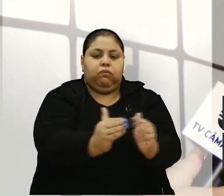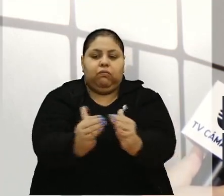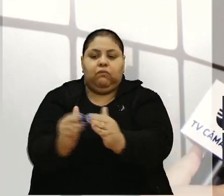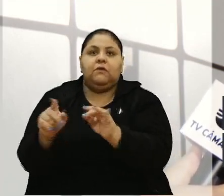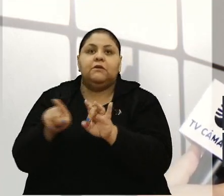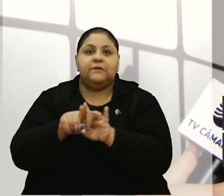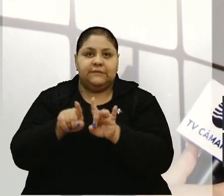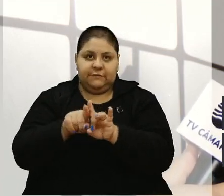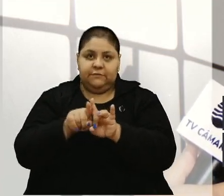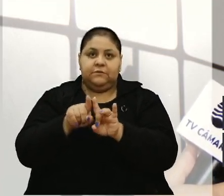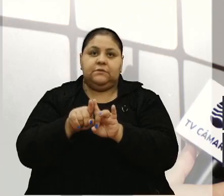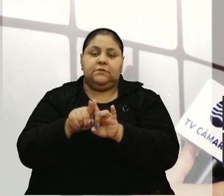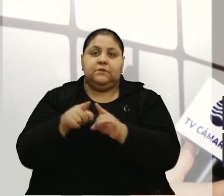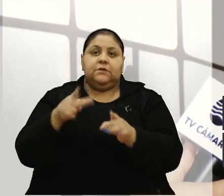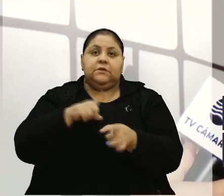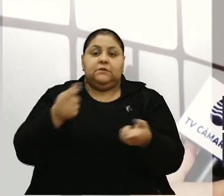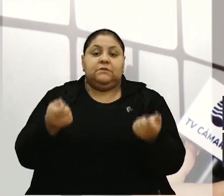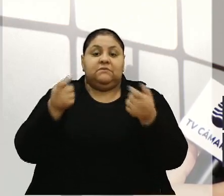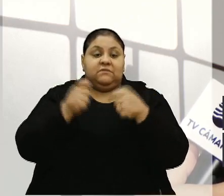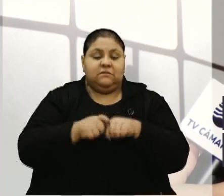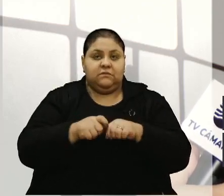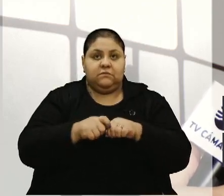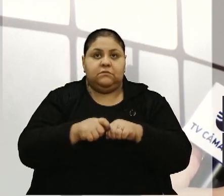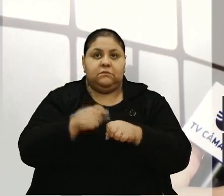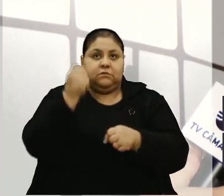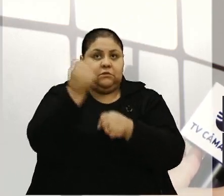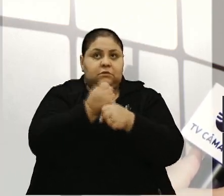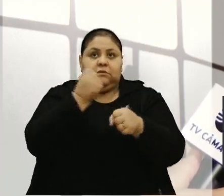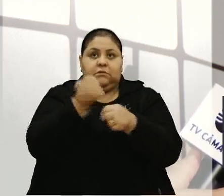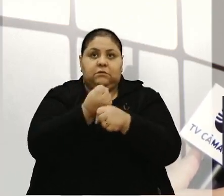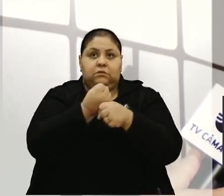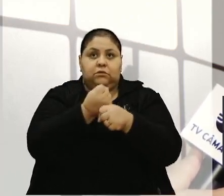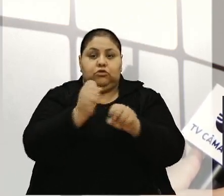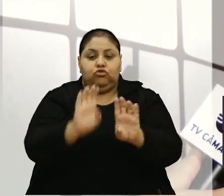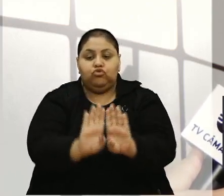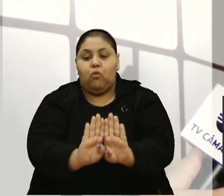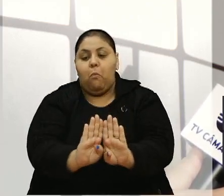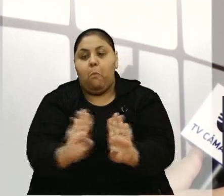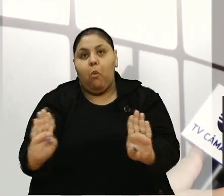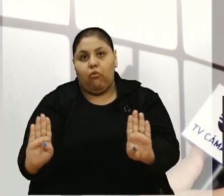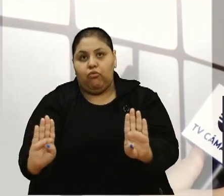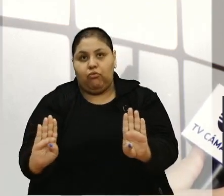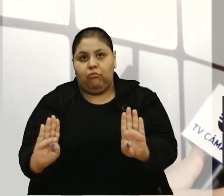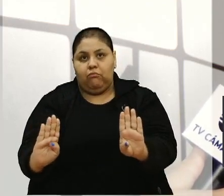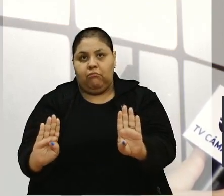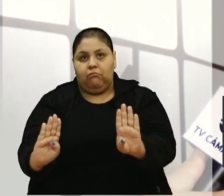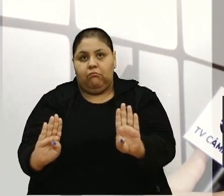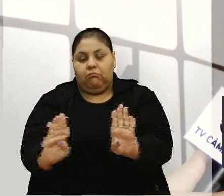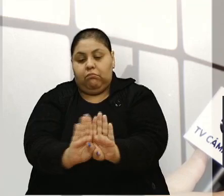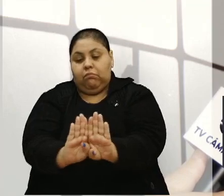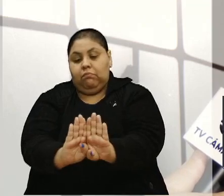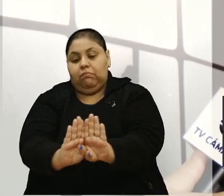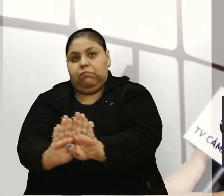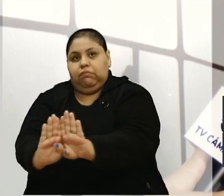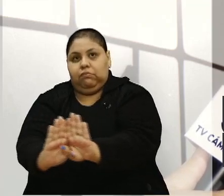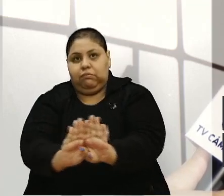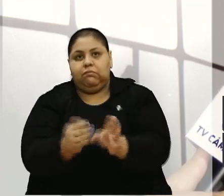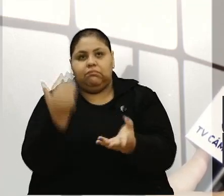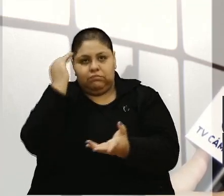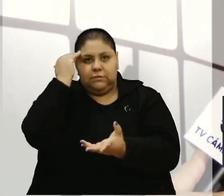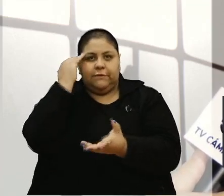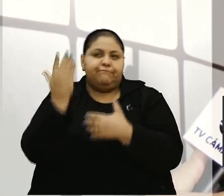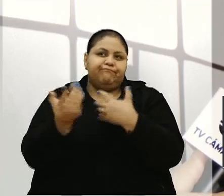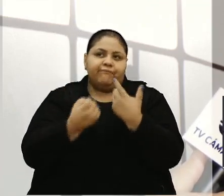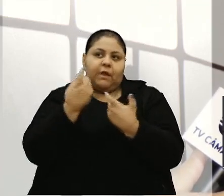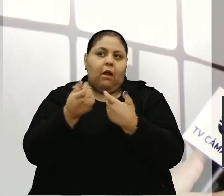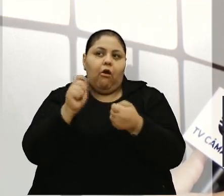então, que tem a necessidade da construção de um muro de contenção ou de algo que seja feito. Então, a